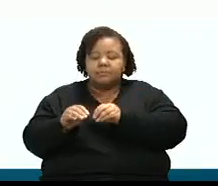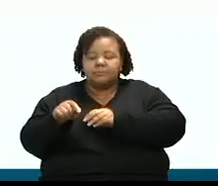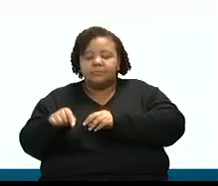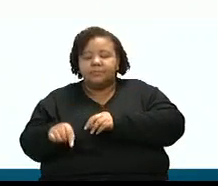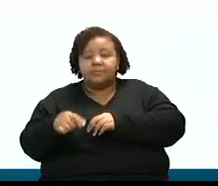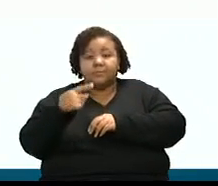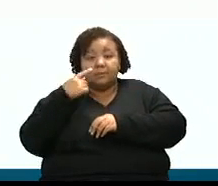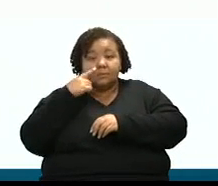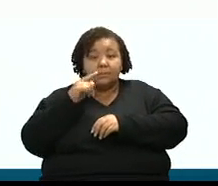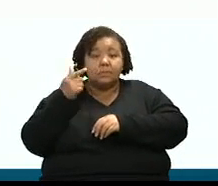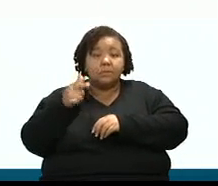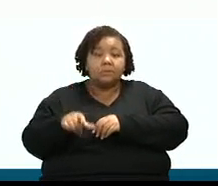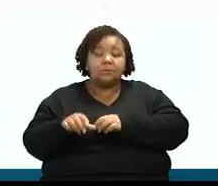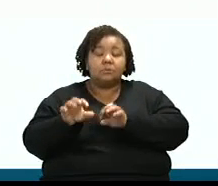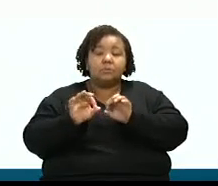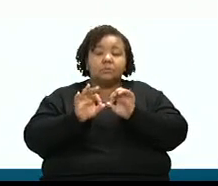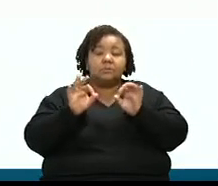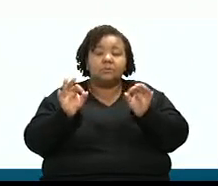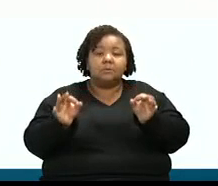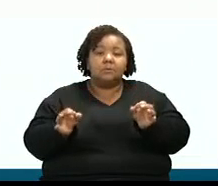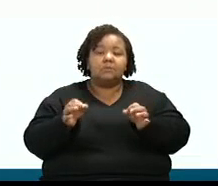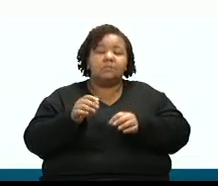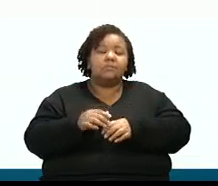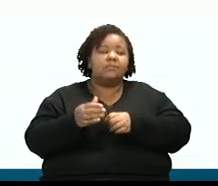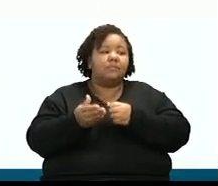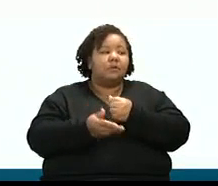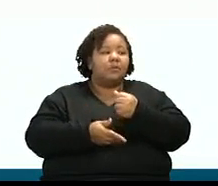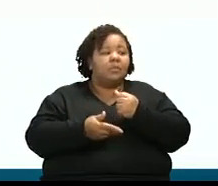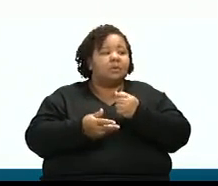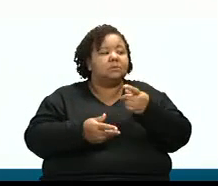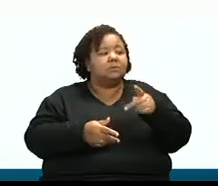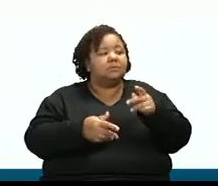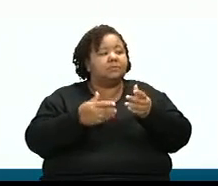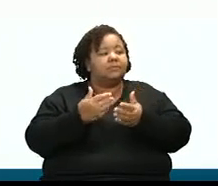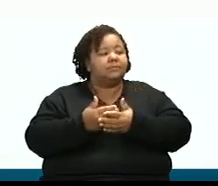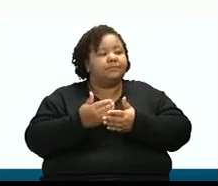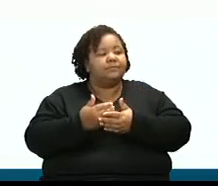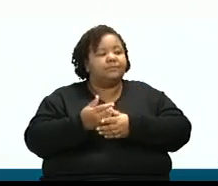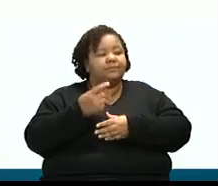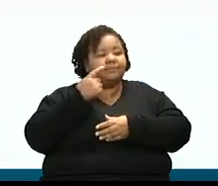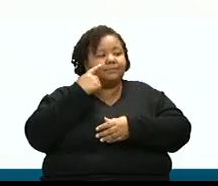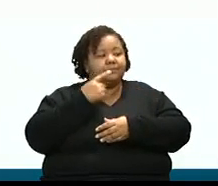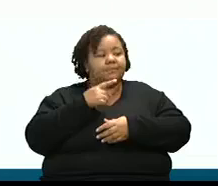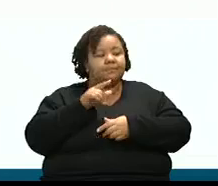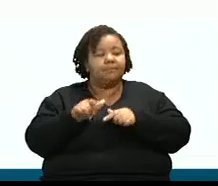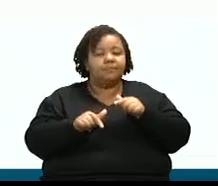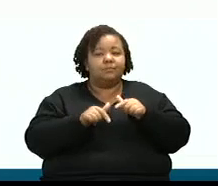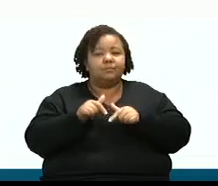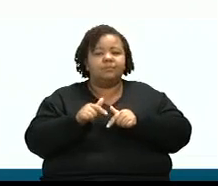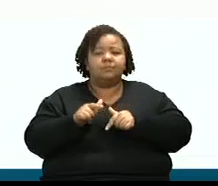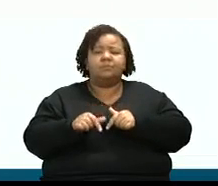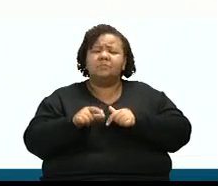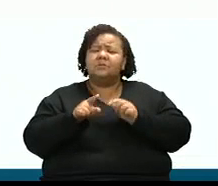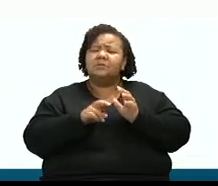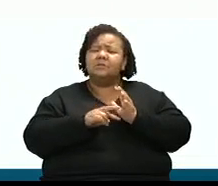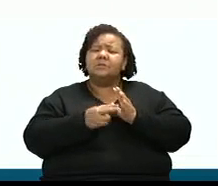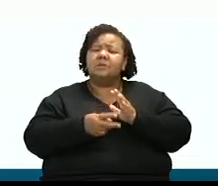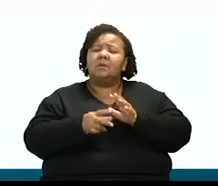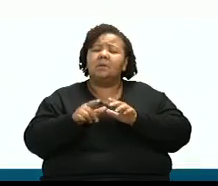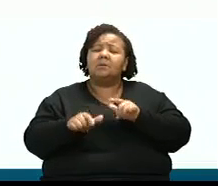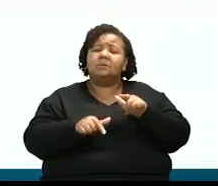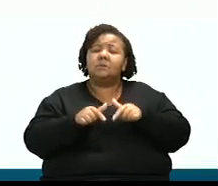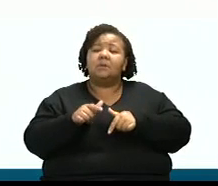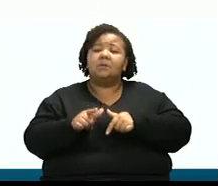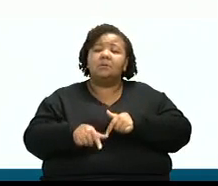essa simplificação. E com base nesse estudo, calcular o trabalho. O que é o trabalho? É a integral